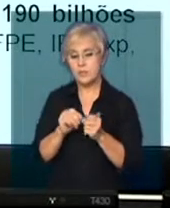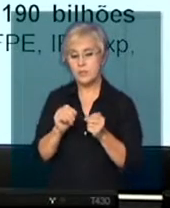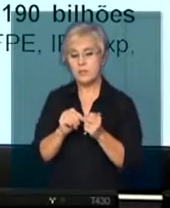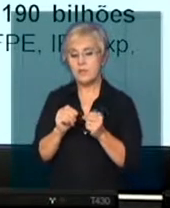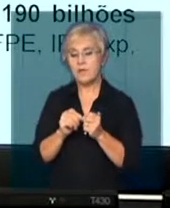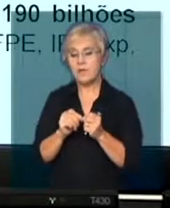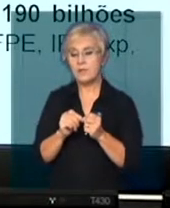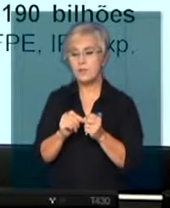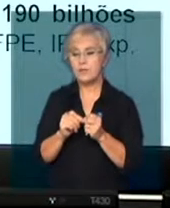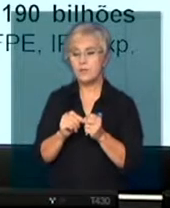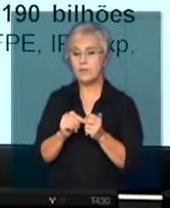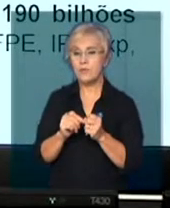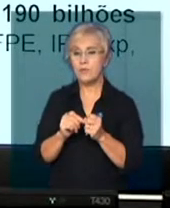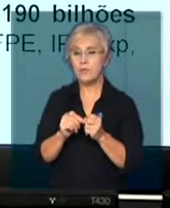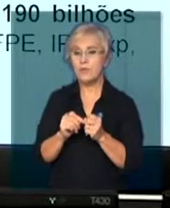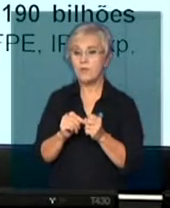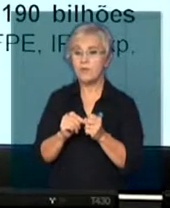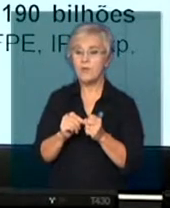com chapéu alheio.